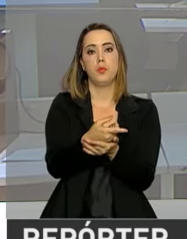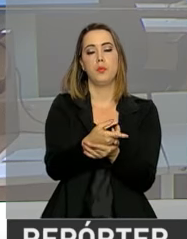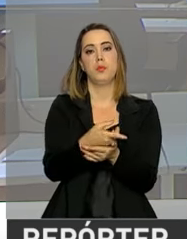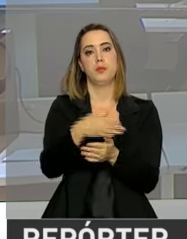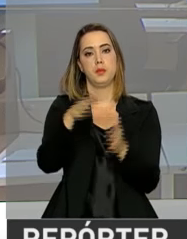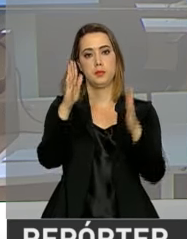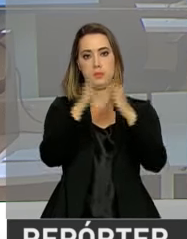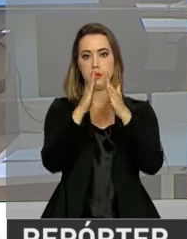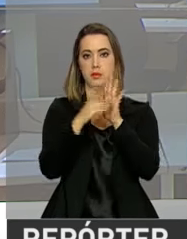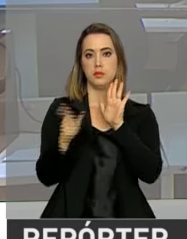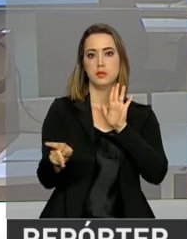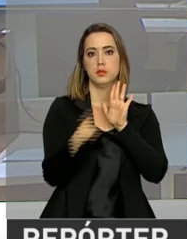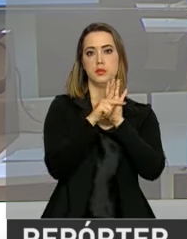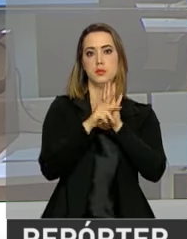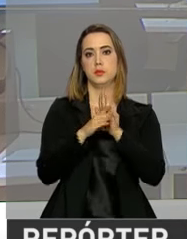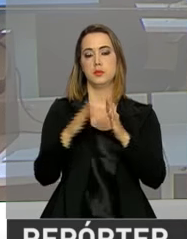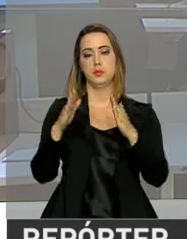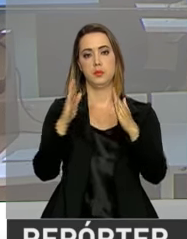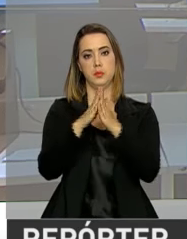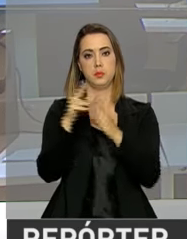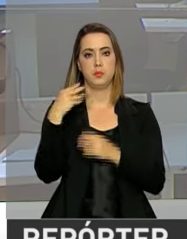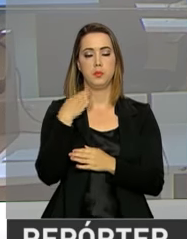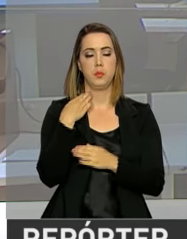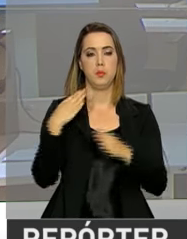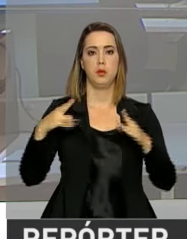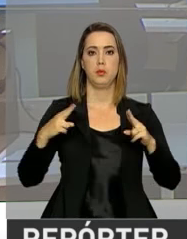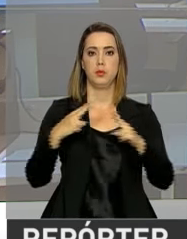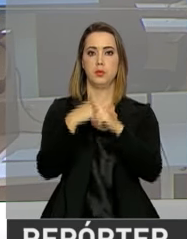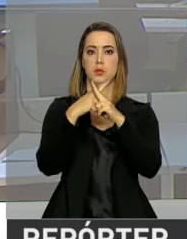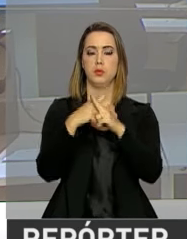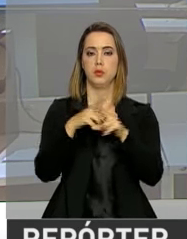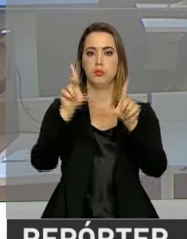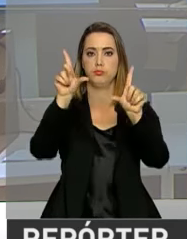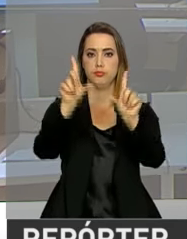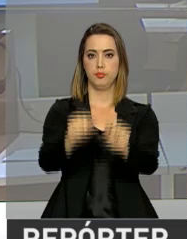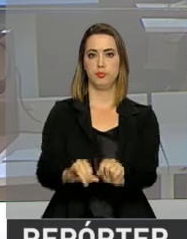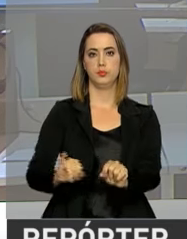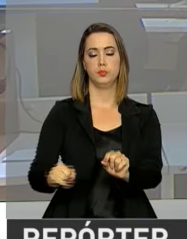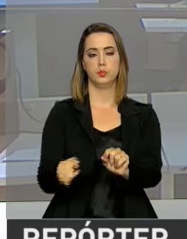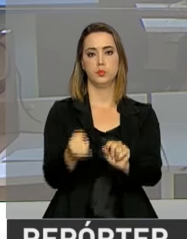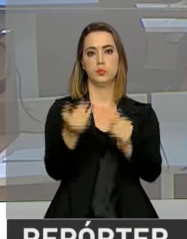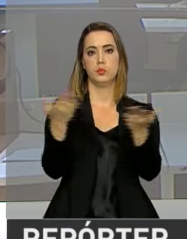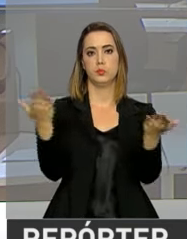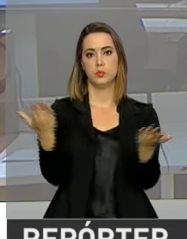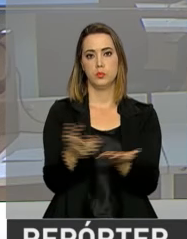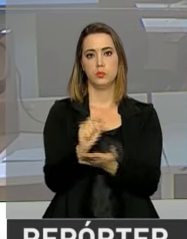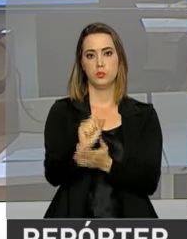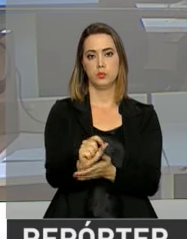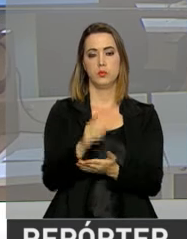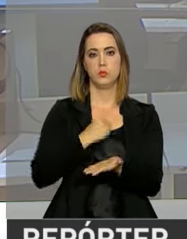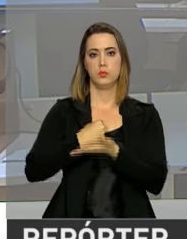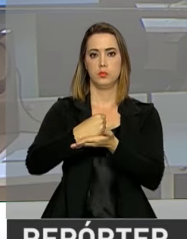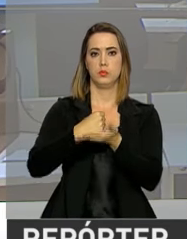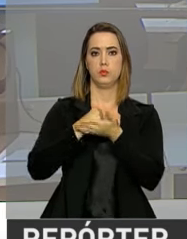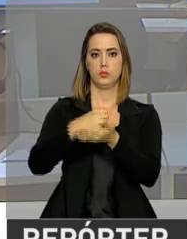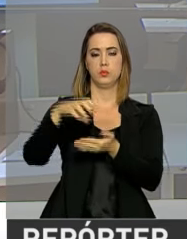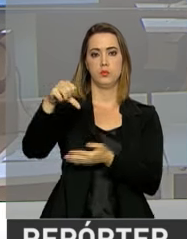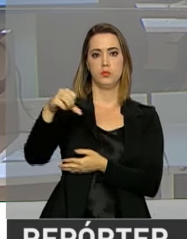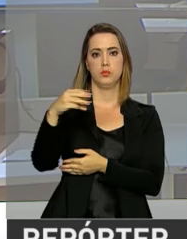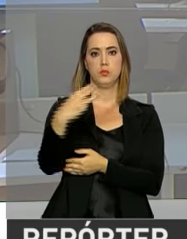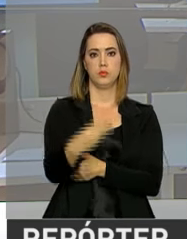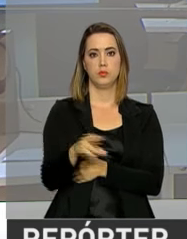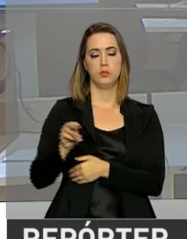Caixa Econômica baixou os juros do crédito imobiliário para pessoas física e jurídica. Em 2016, o banco deverá oferecer 93